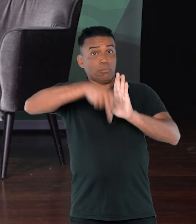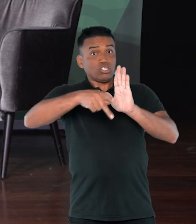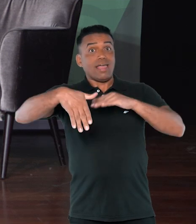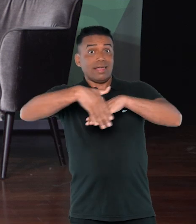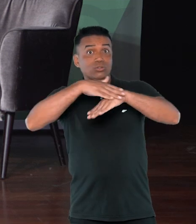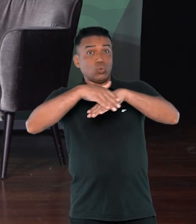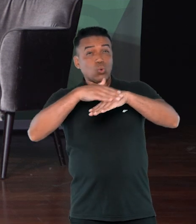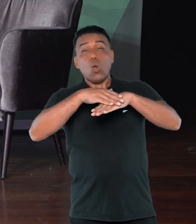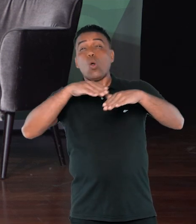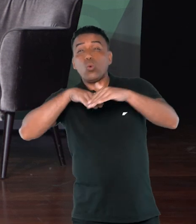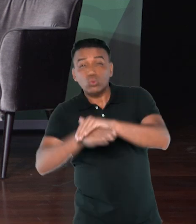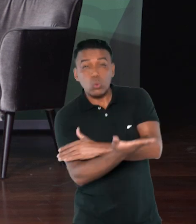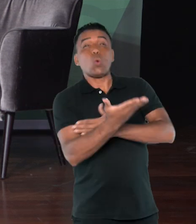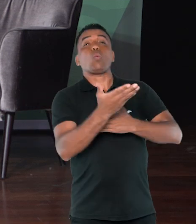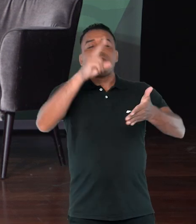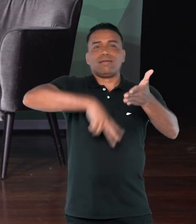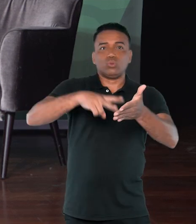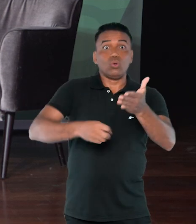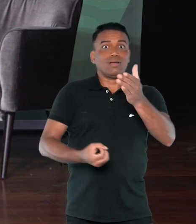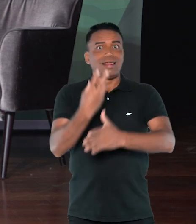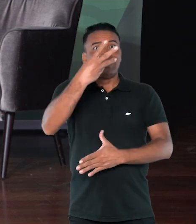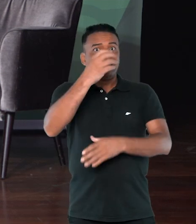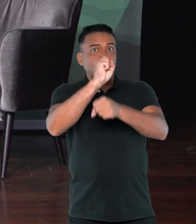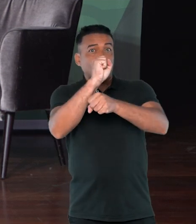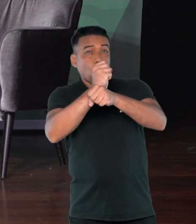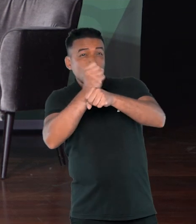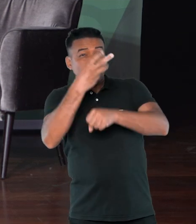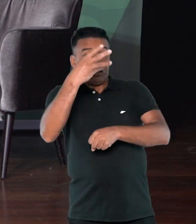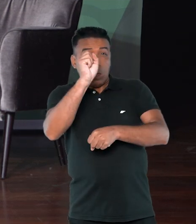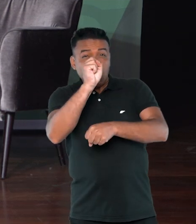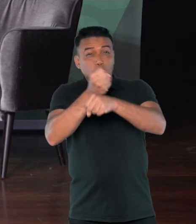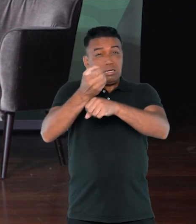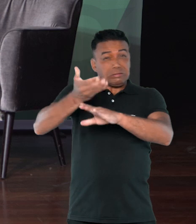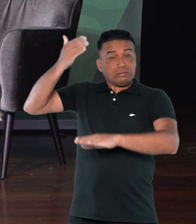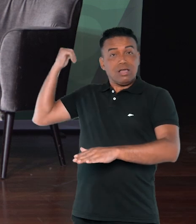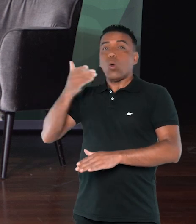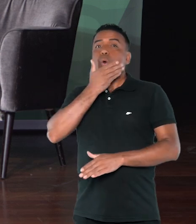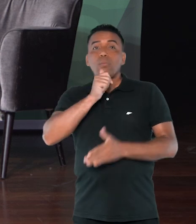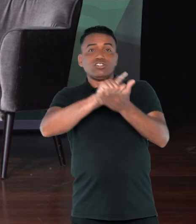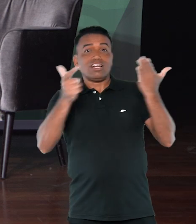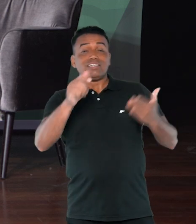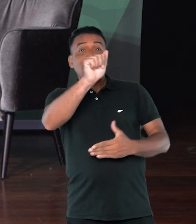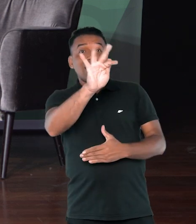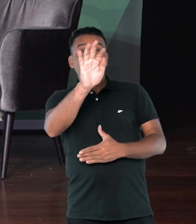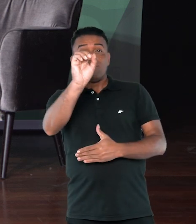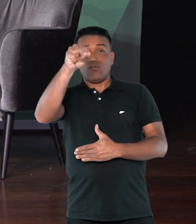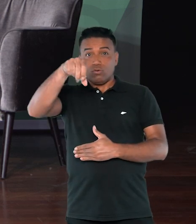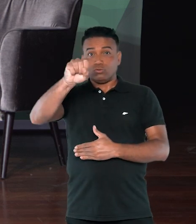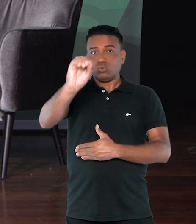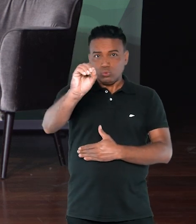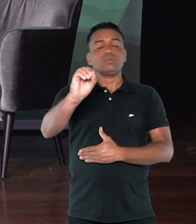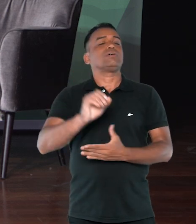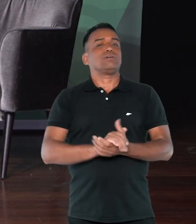hábito da leitura, criado há 38 anos pelo jornalista mineiro Afonso Borges. Esta edição do Sempre um